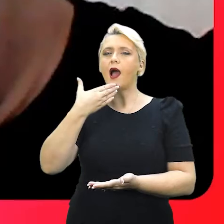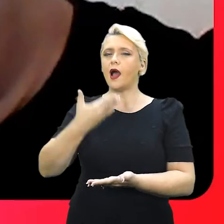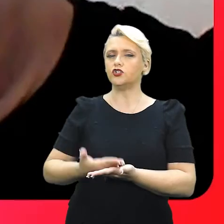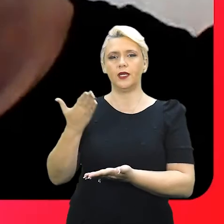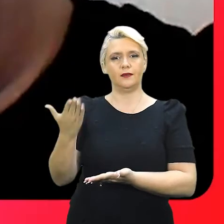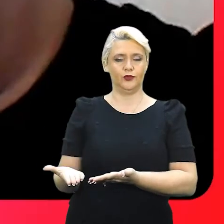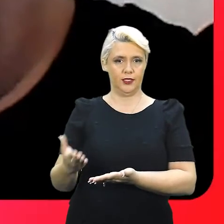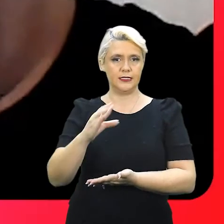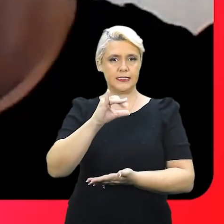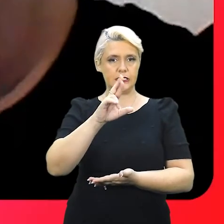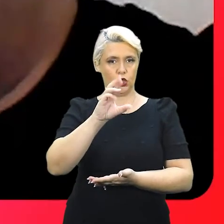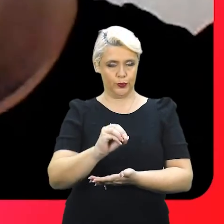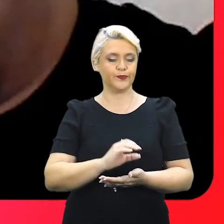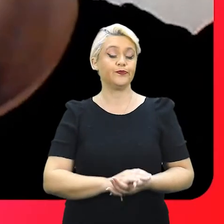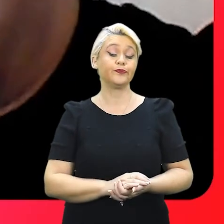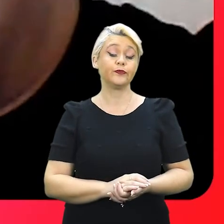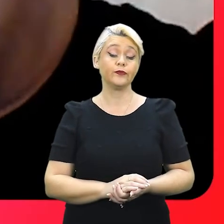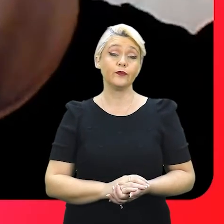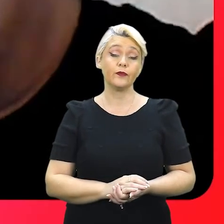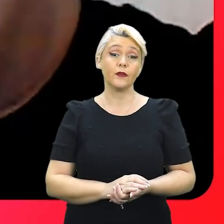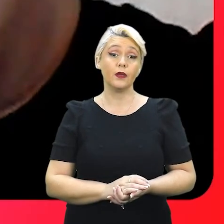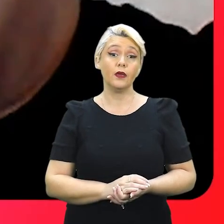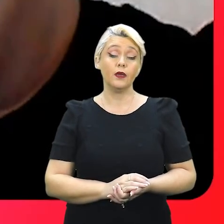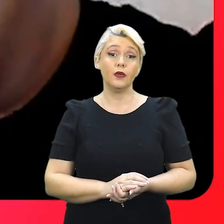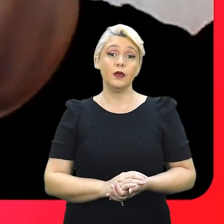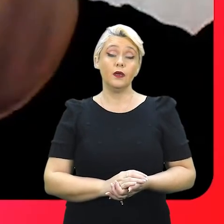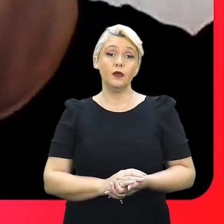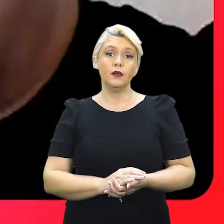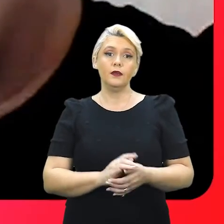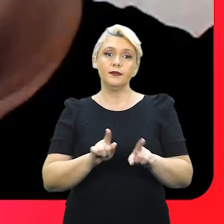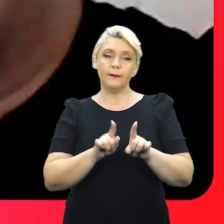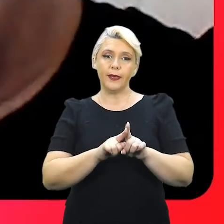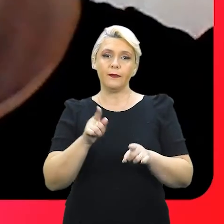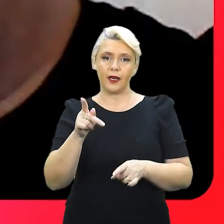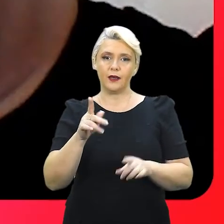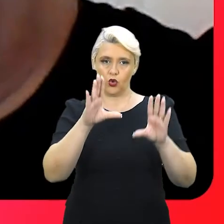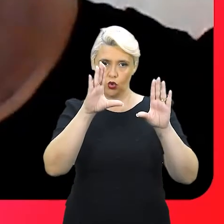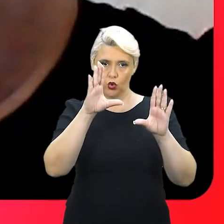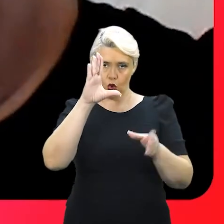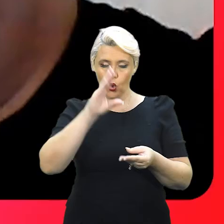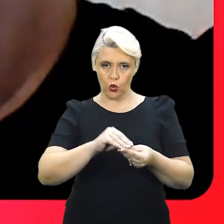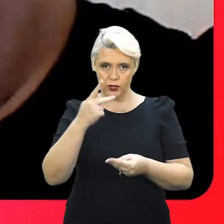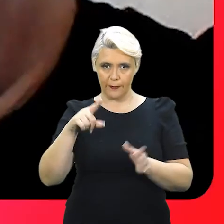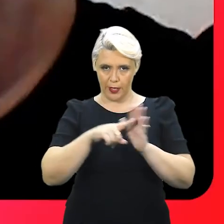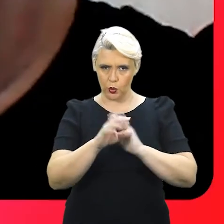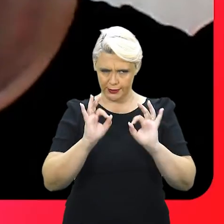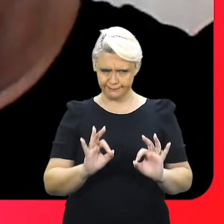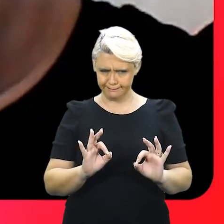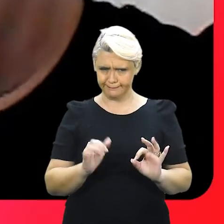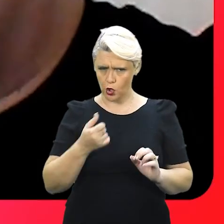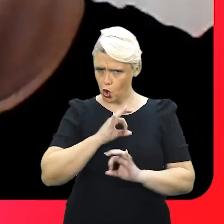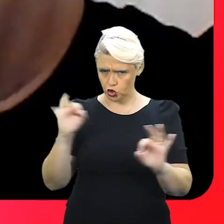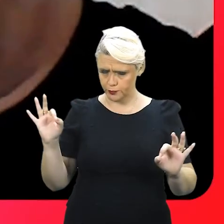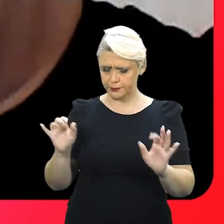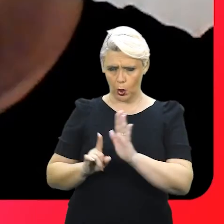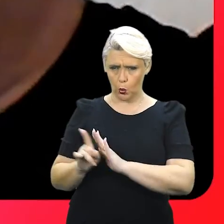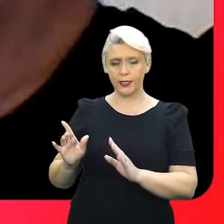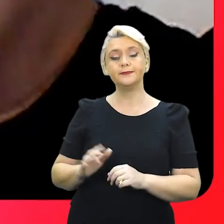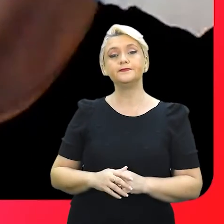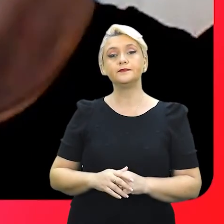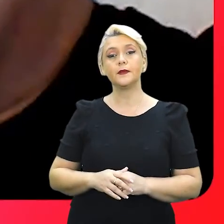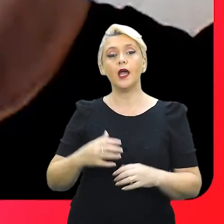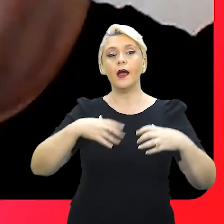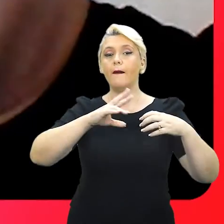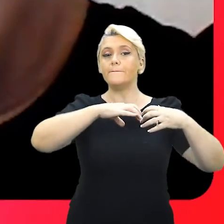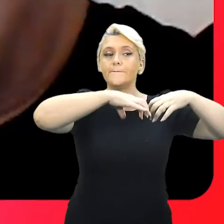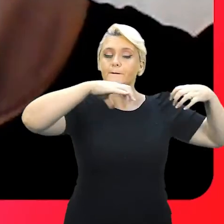ele. E para concluir essa sua pergunta boa, bem colocada, a polarização ela